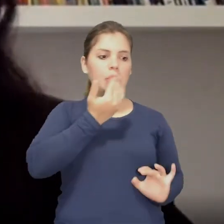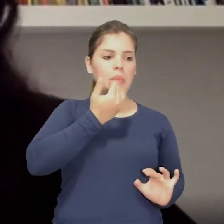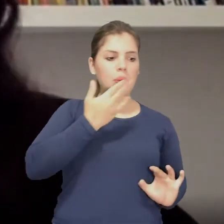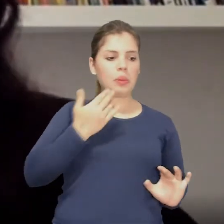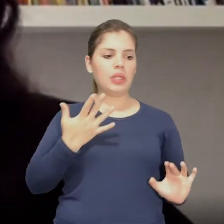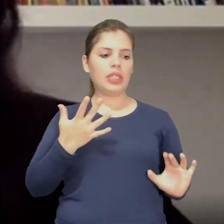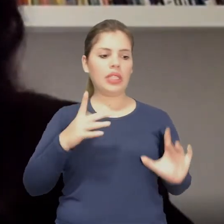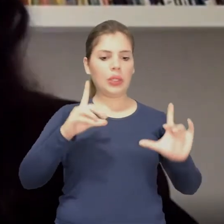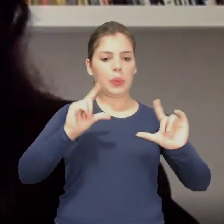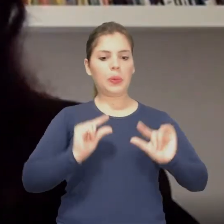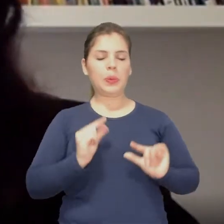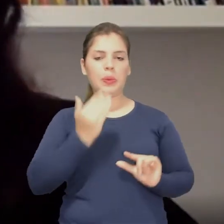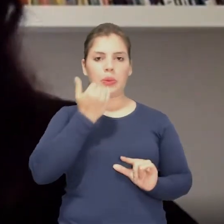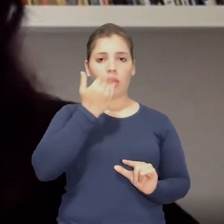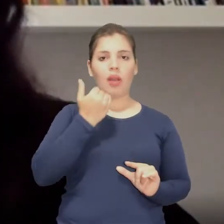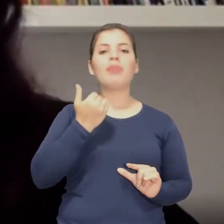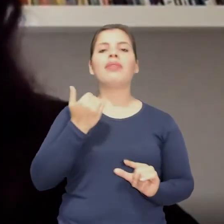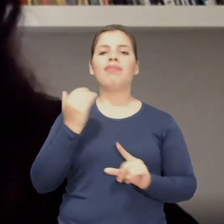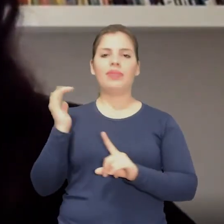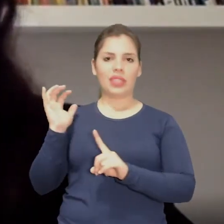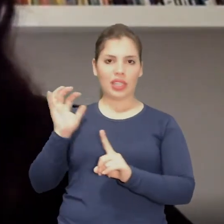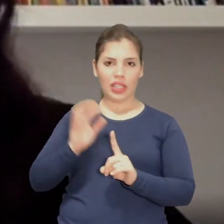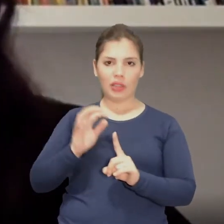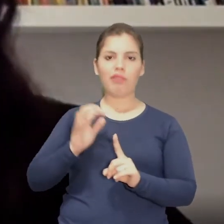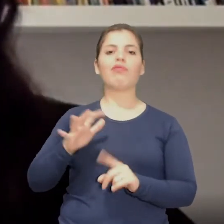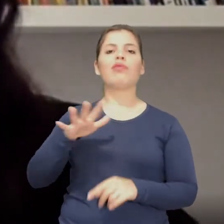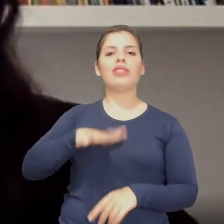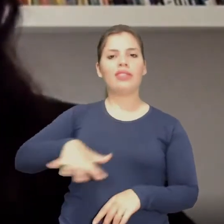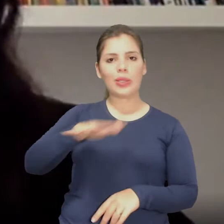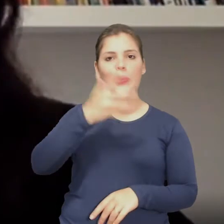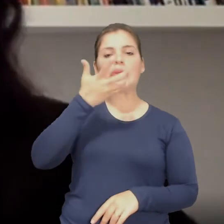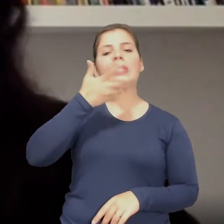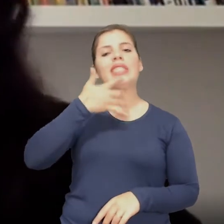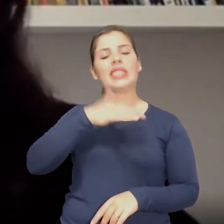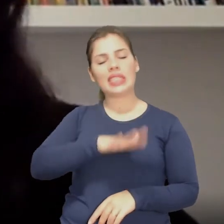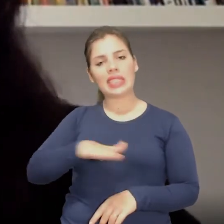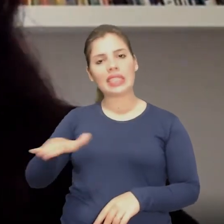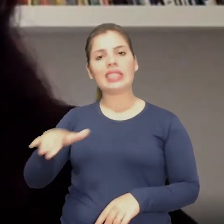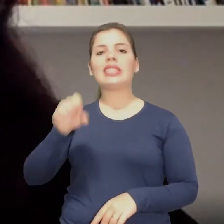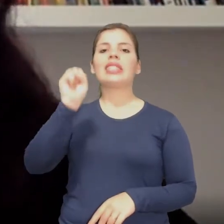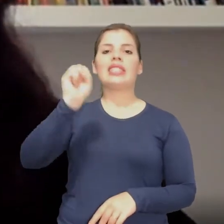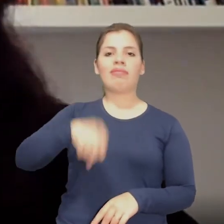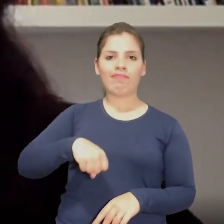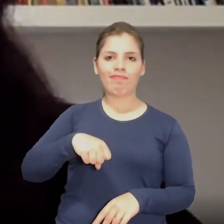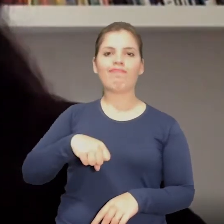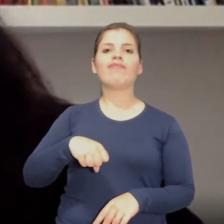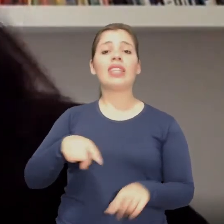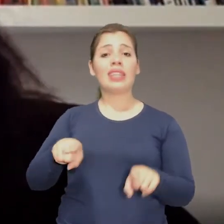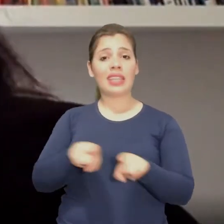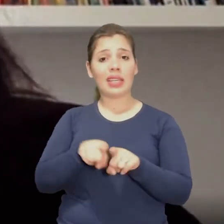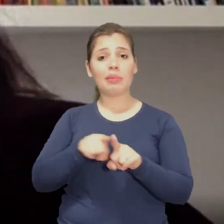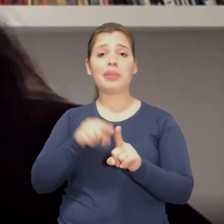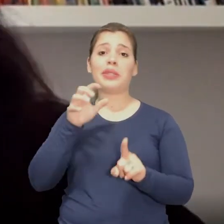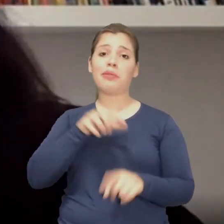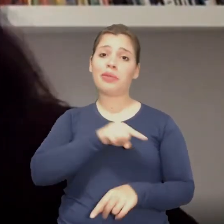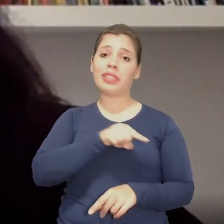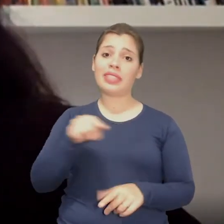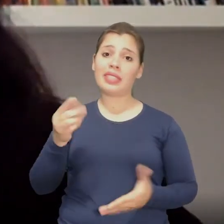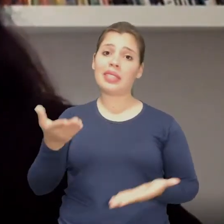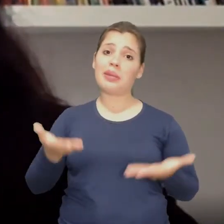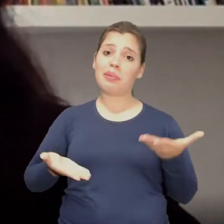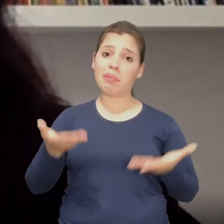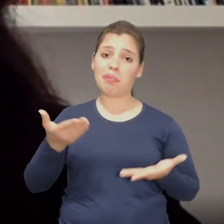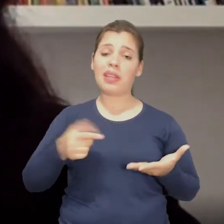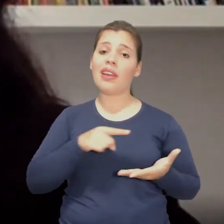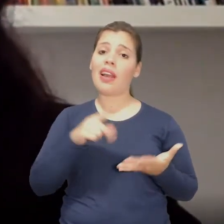a relação das crianças com a alimentação e está modificando o peso das crianças. Então, as crianças têm ficado mais